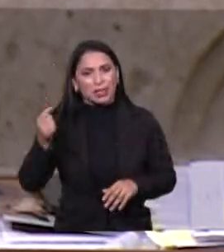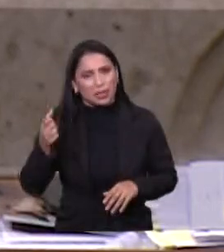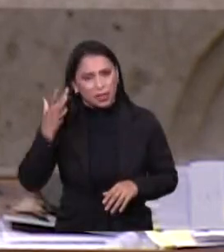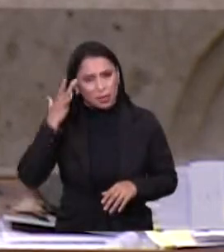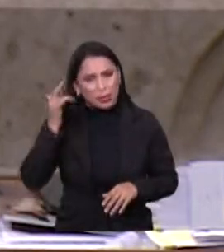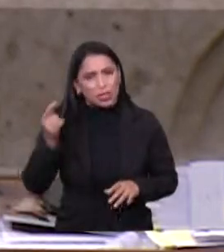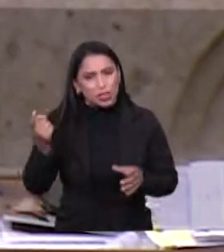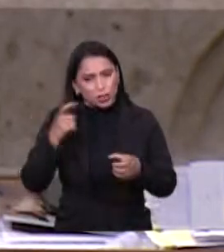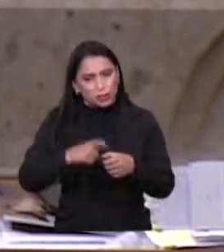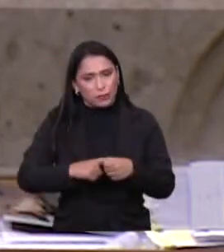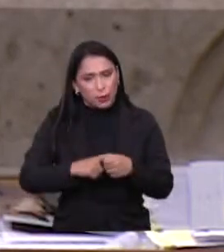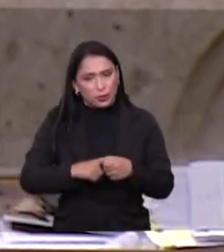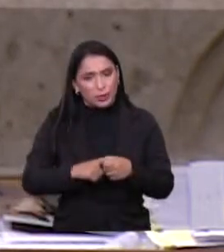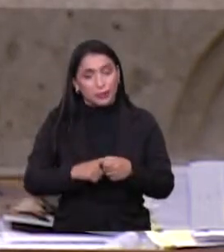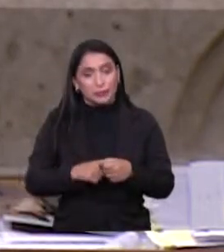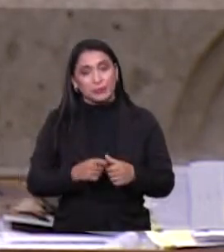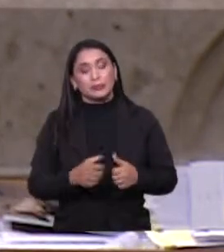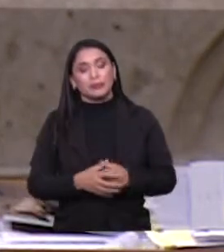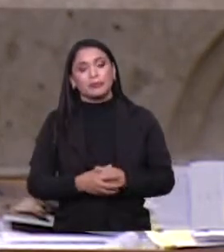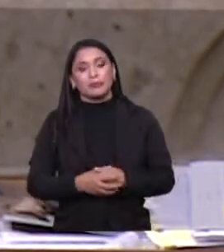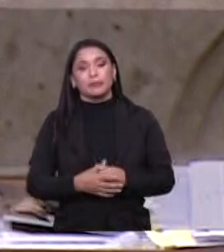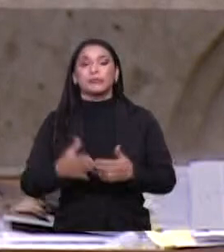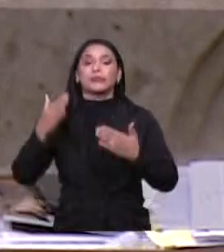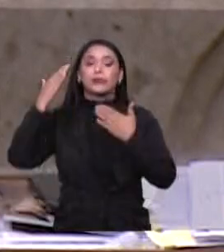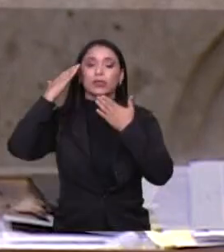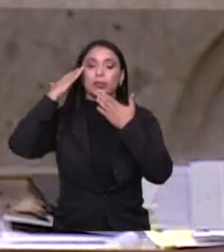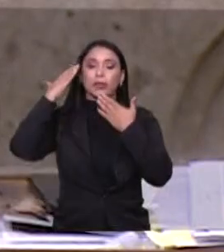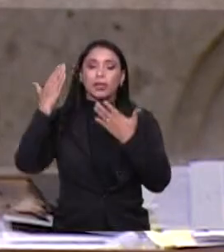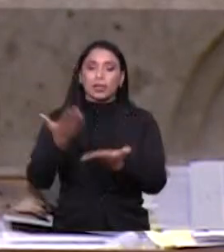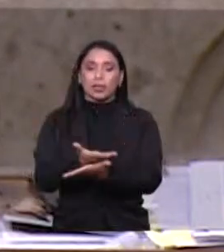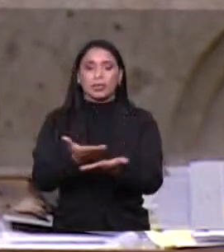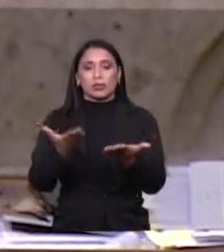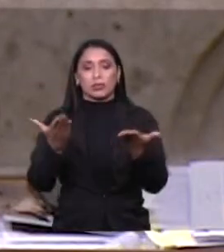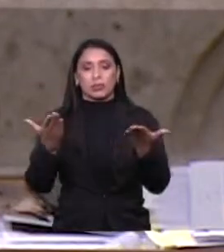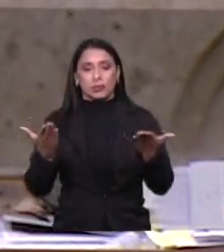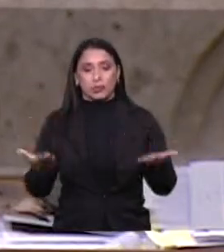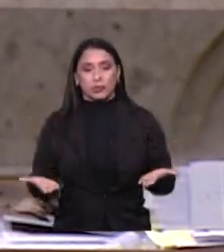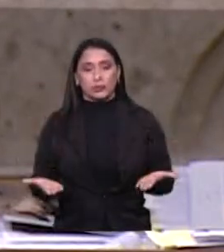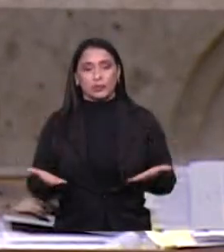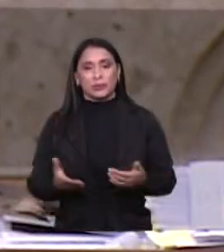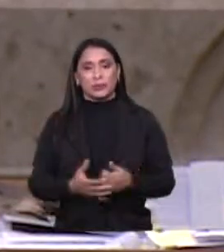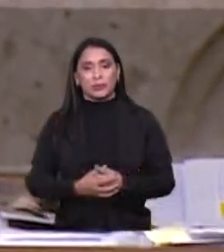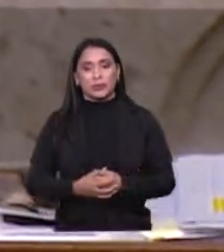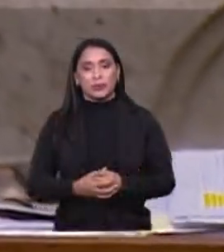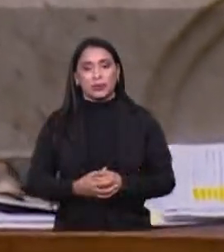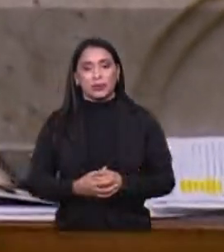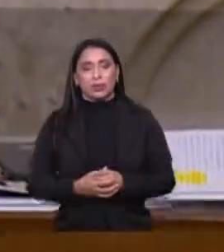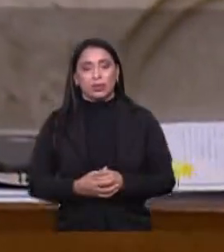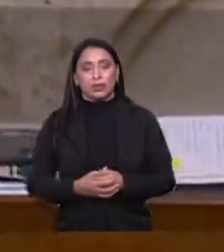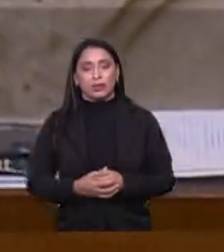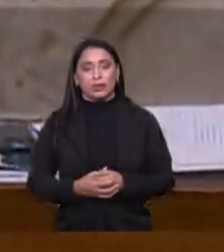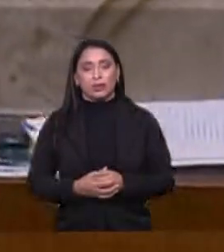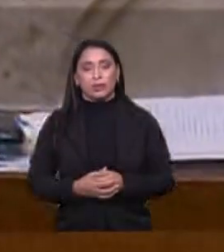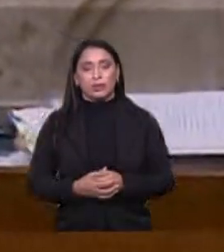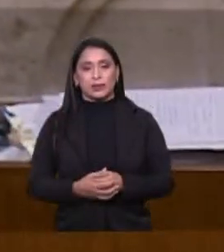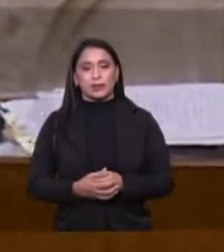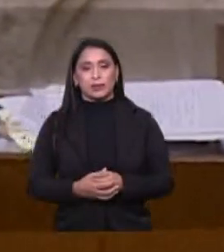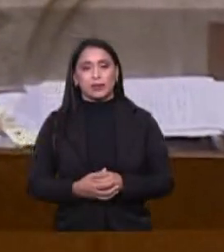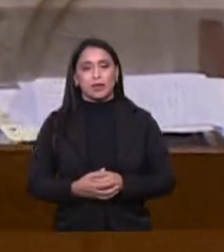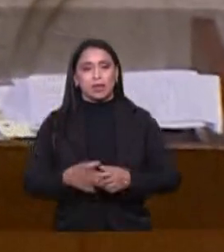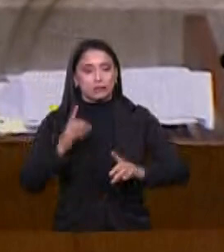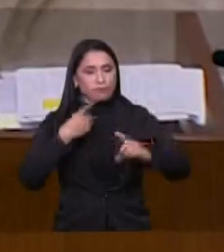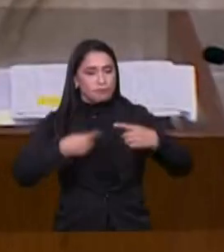amanhã nesse ponto. Combinado. Agradeço imensamente a todos. Os debates foram